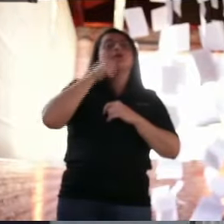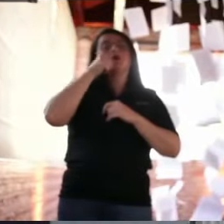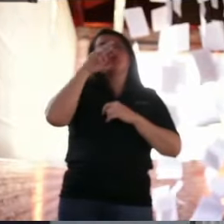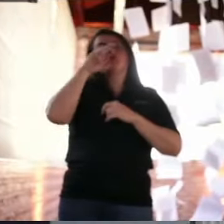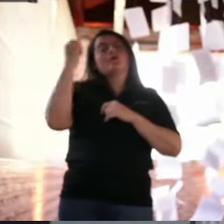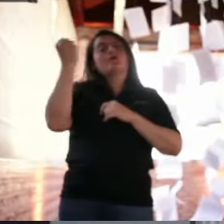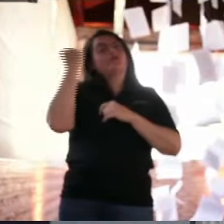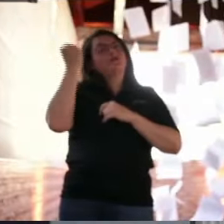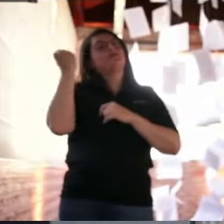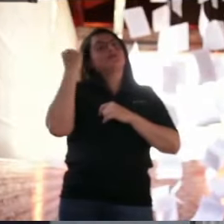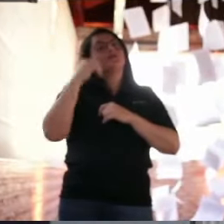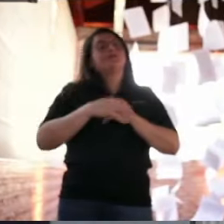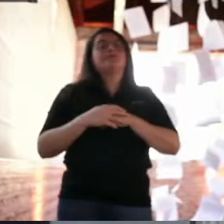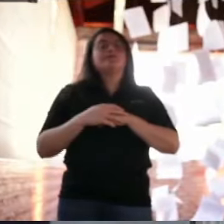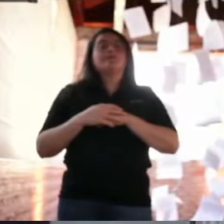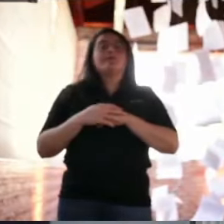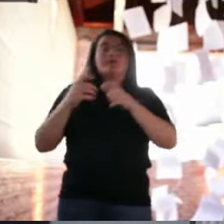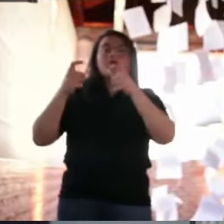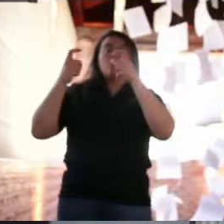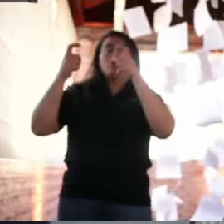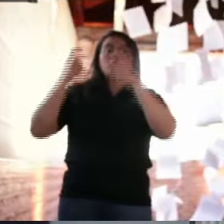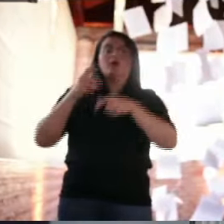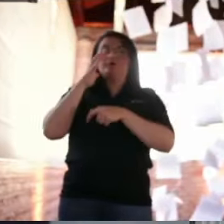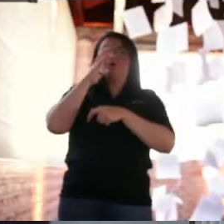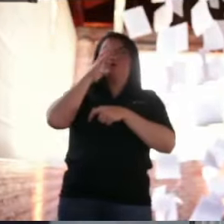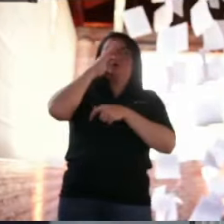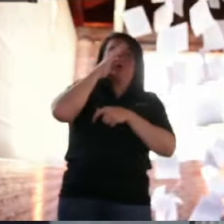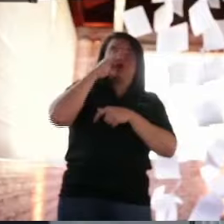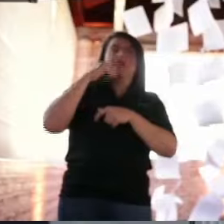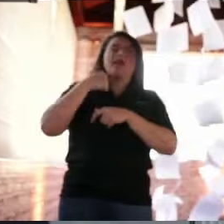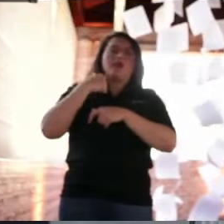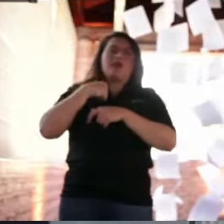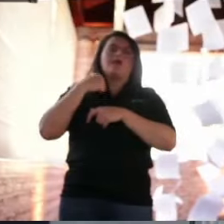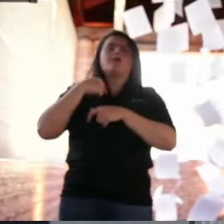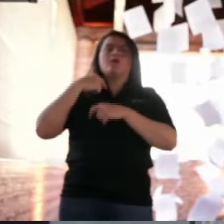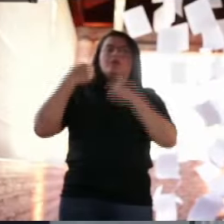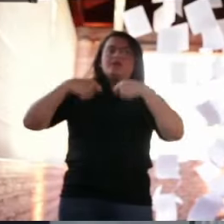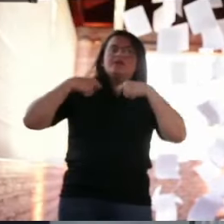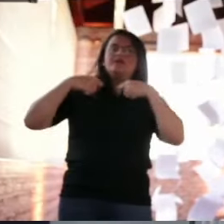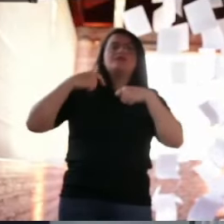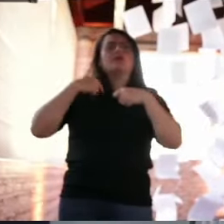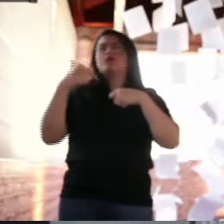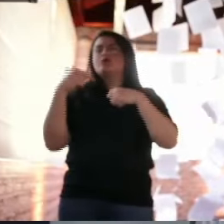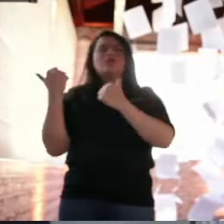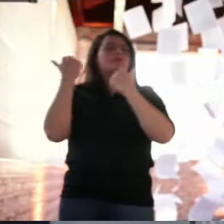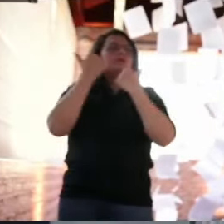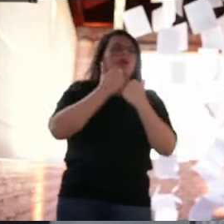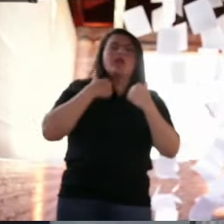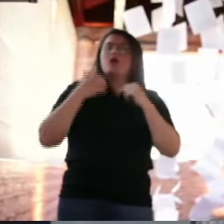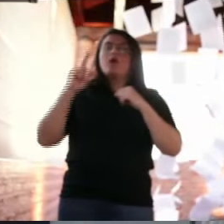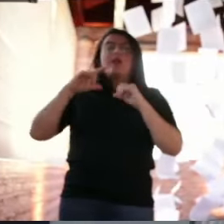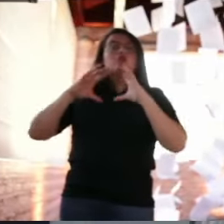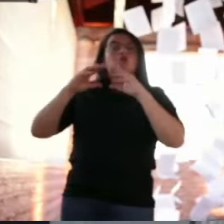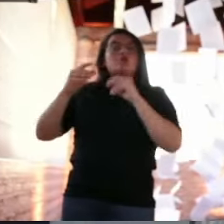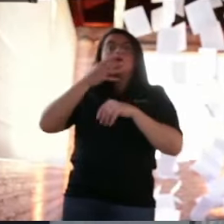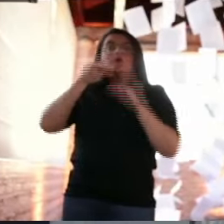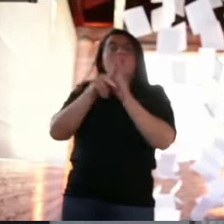forte e esse lugar narcisista de que eu sou imprescindível insubstituível isso tudo para criança